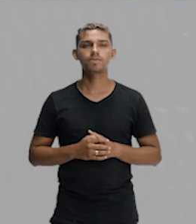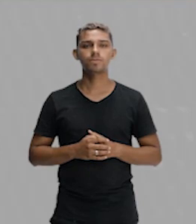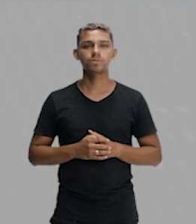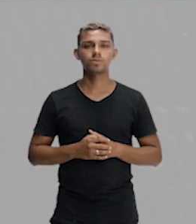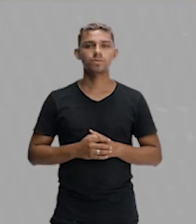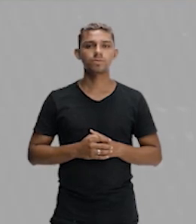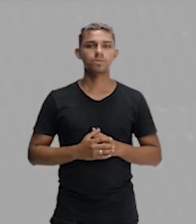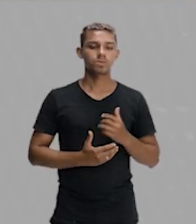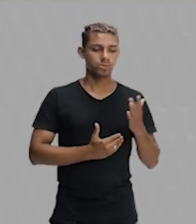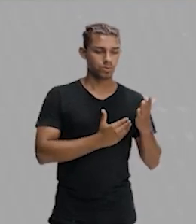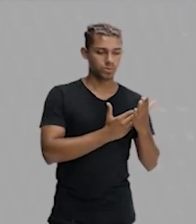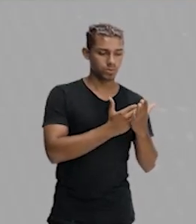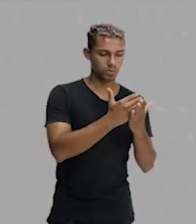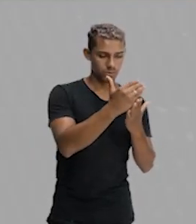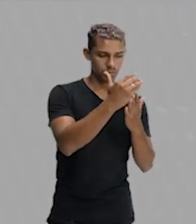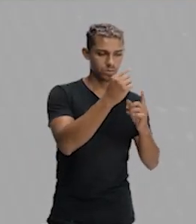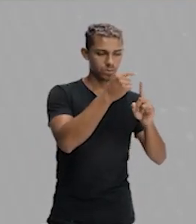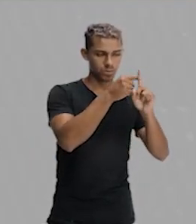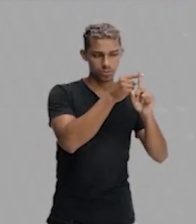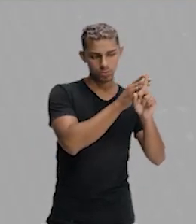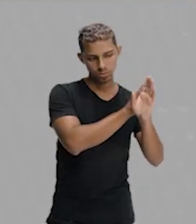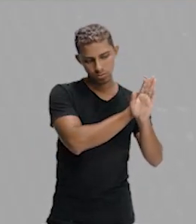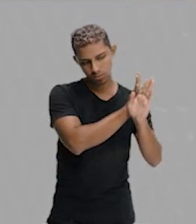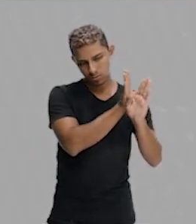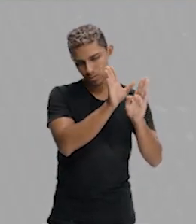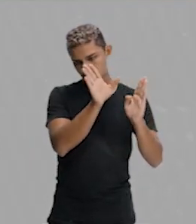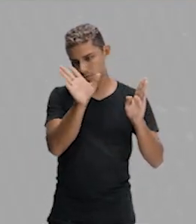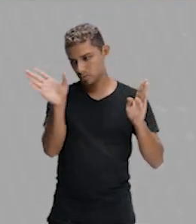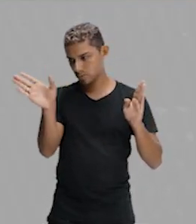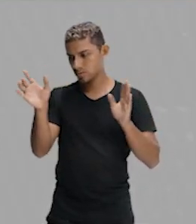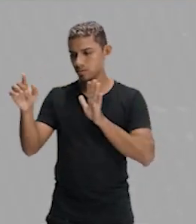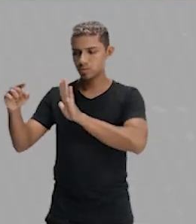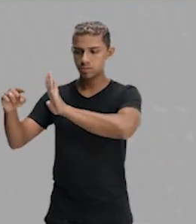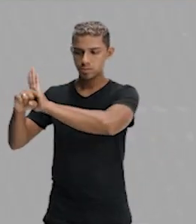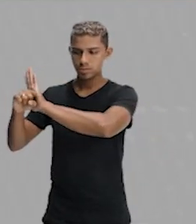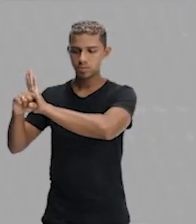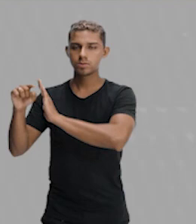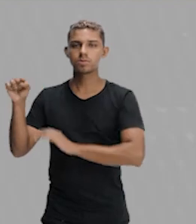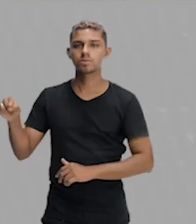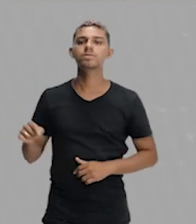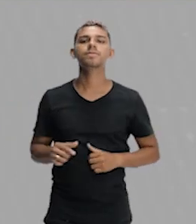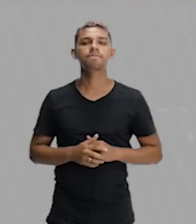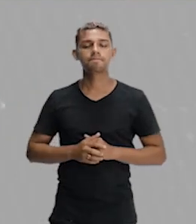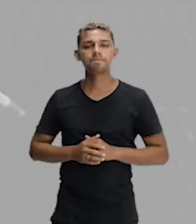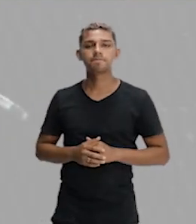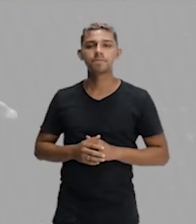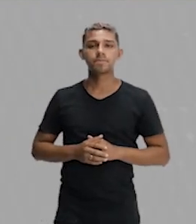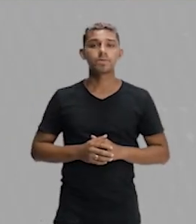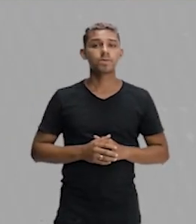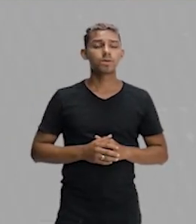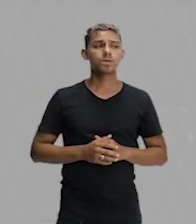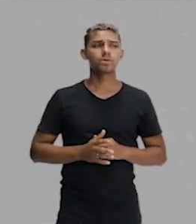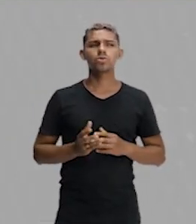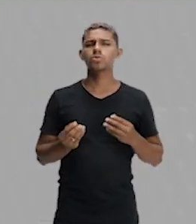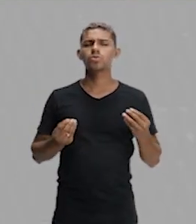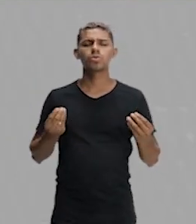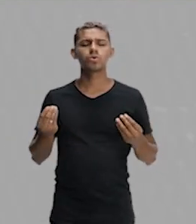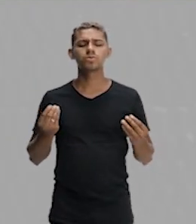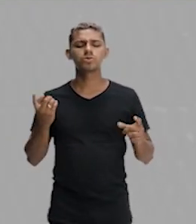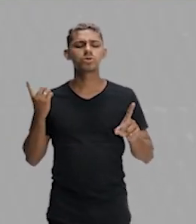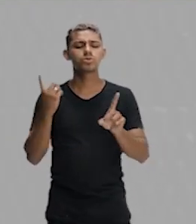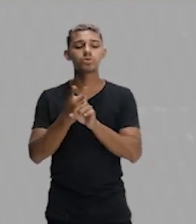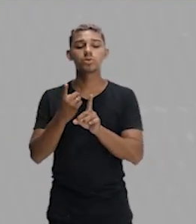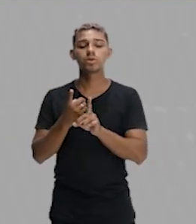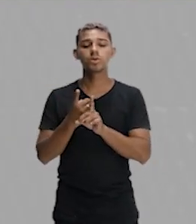positivo e caminha até o ponto negativo. Tá ok? Bom, e onde que nós encontramos esses campos